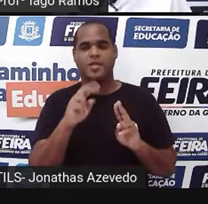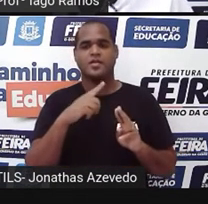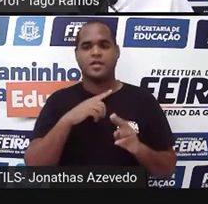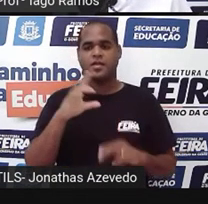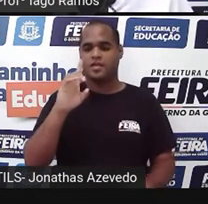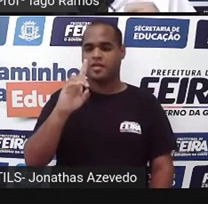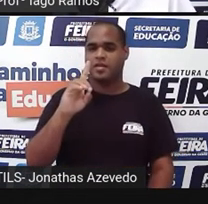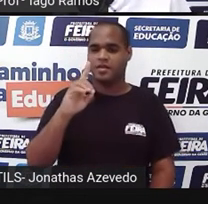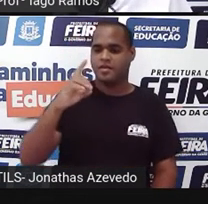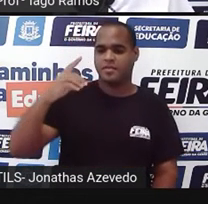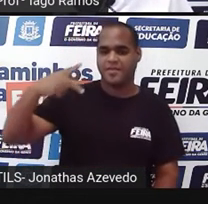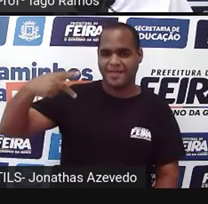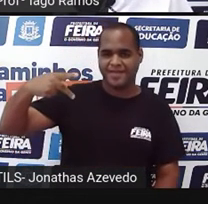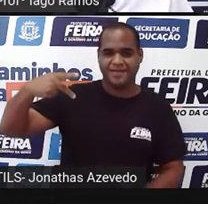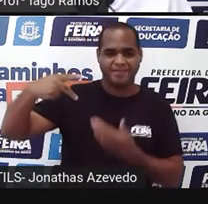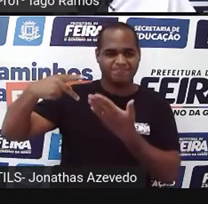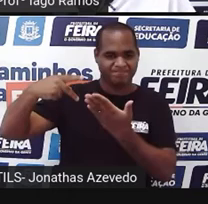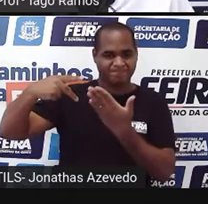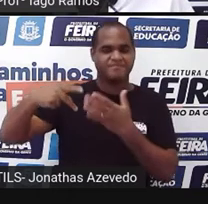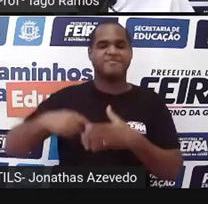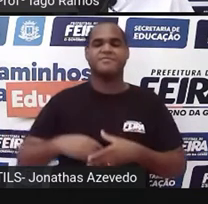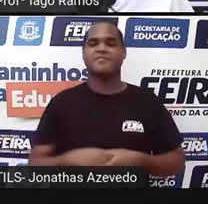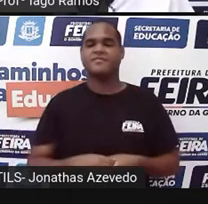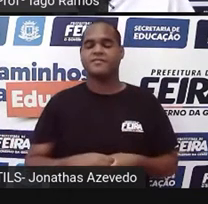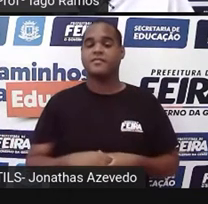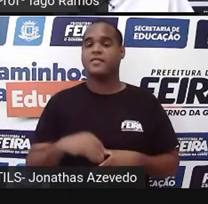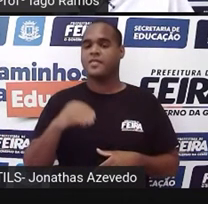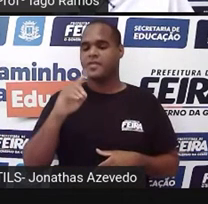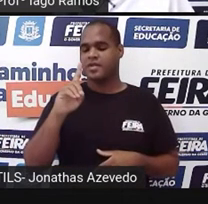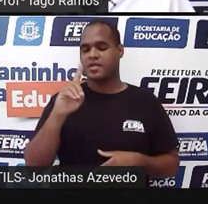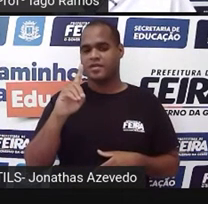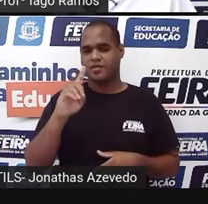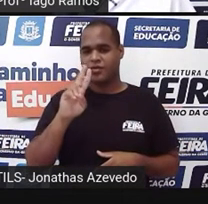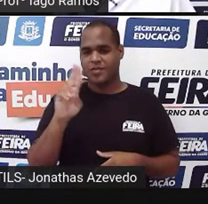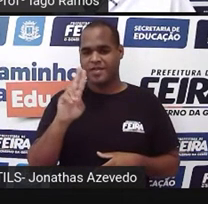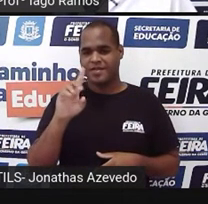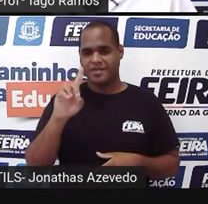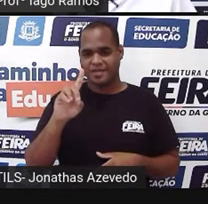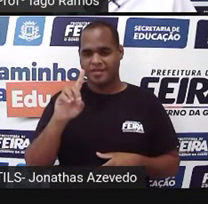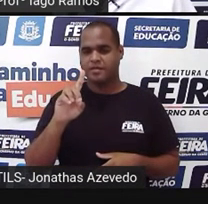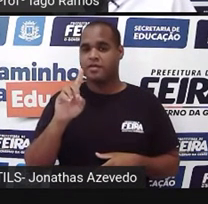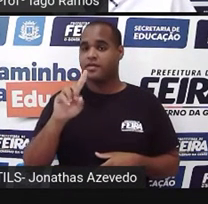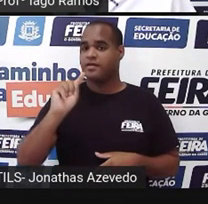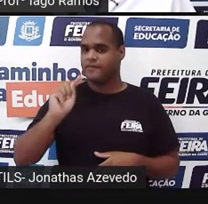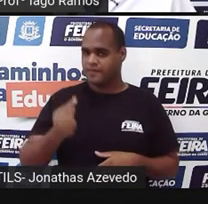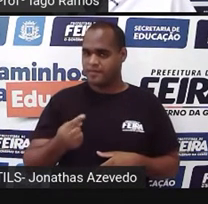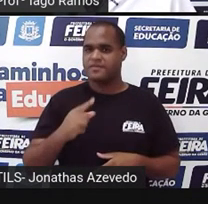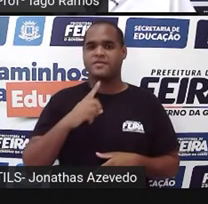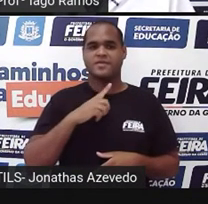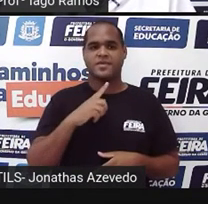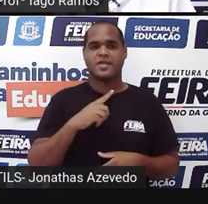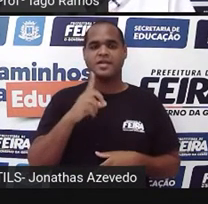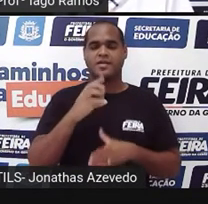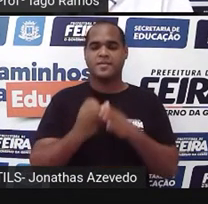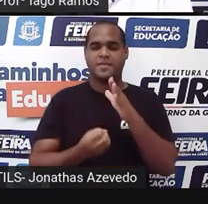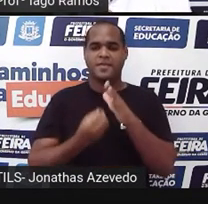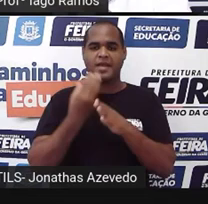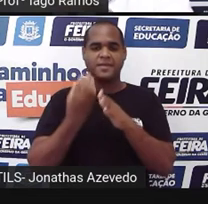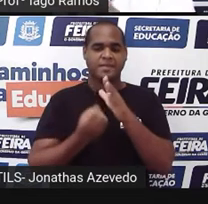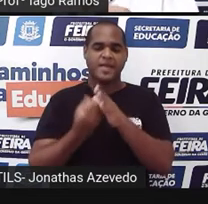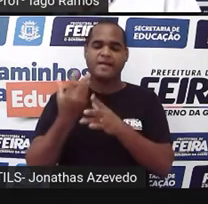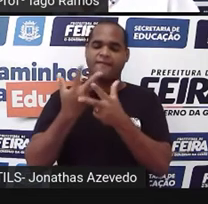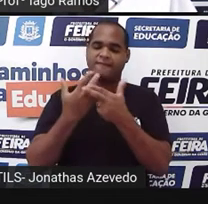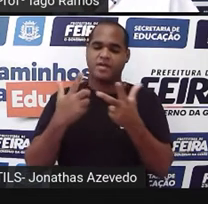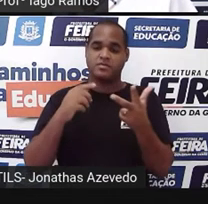chamados de dízimas periódicas dízima é quando depois da, aparece e